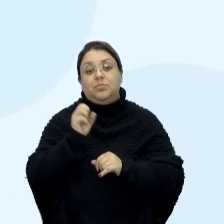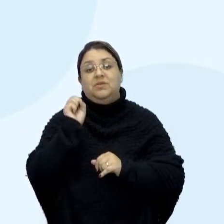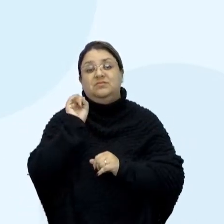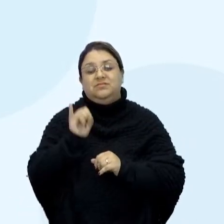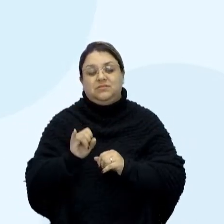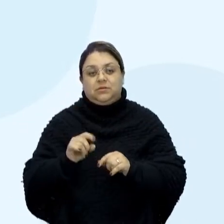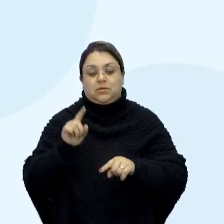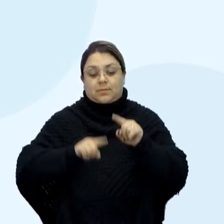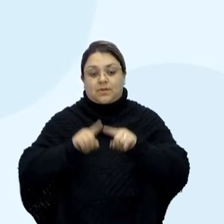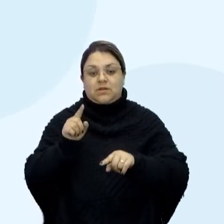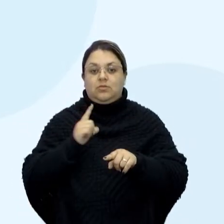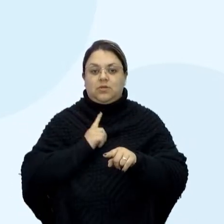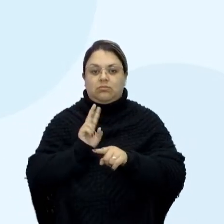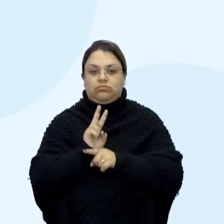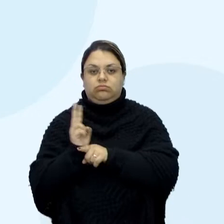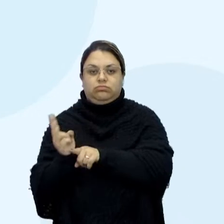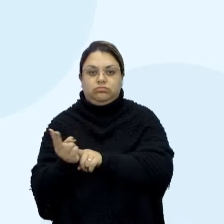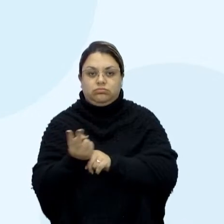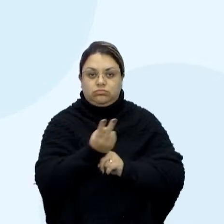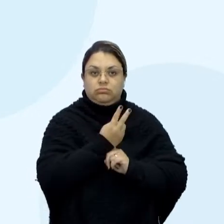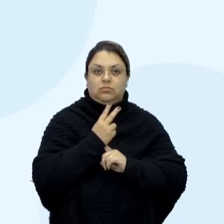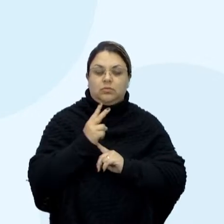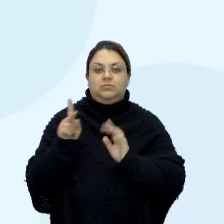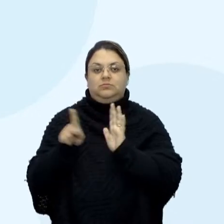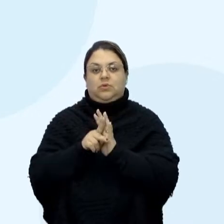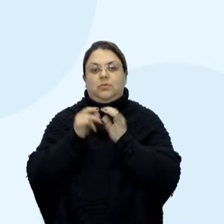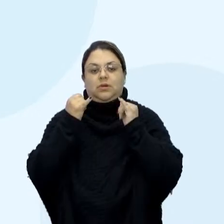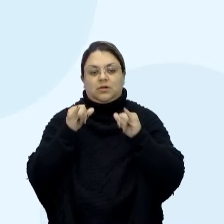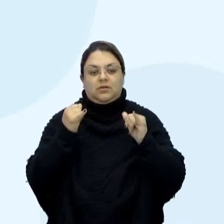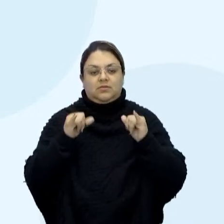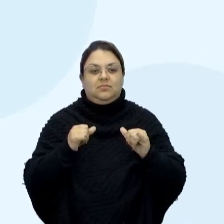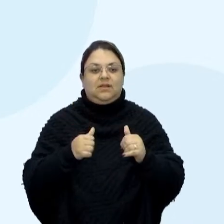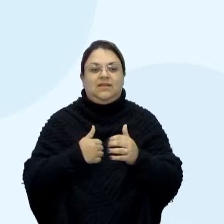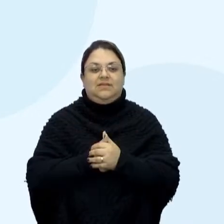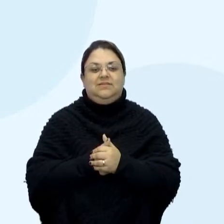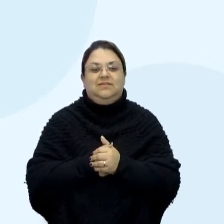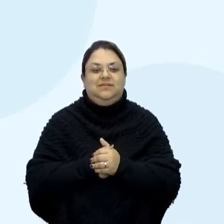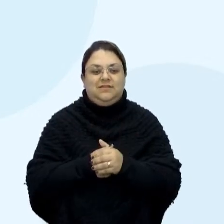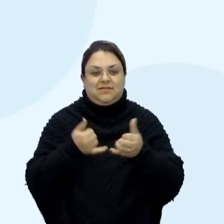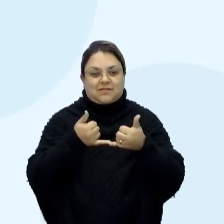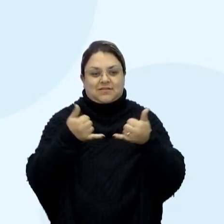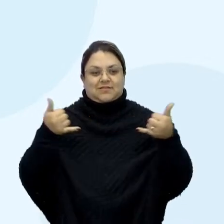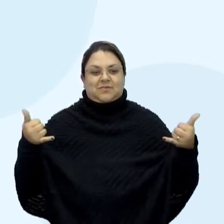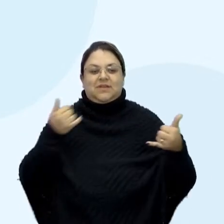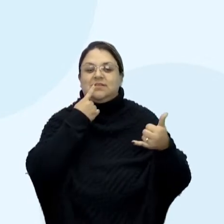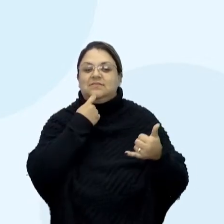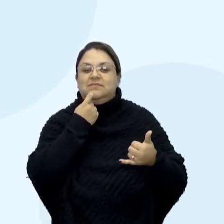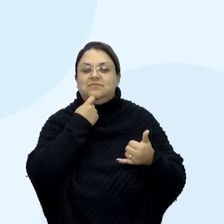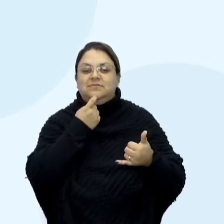for isolante, essa resistividade ela é maior, né? Então, essa é a diferença entre o